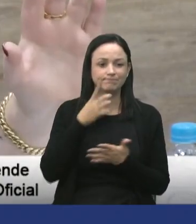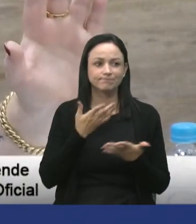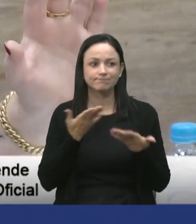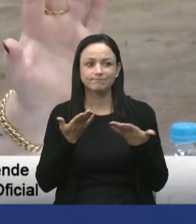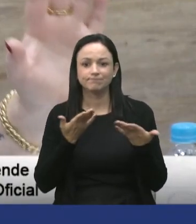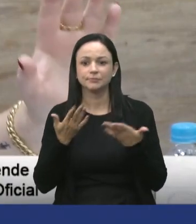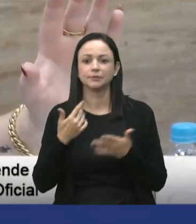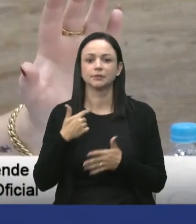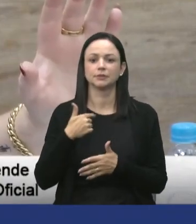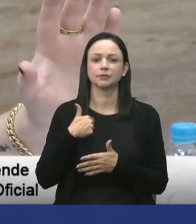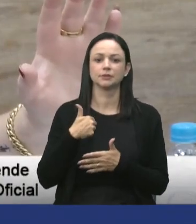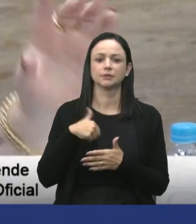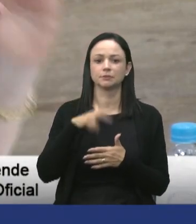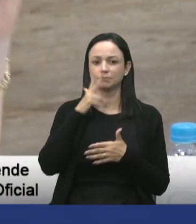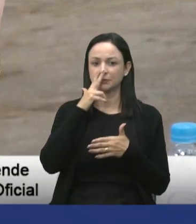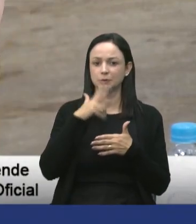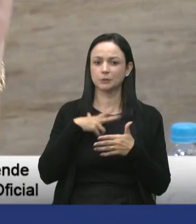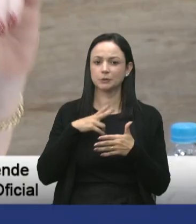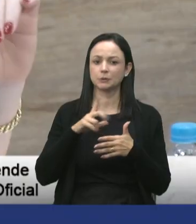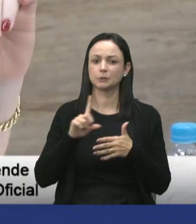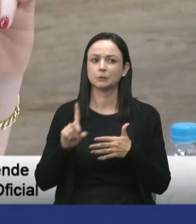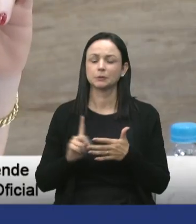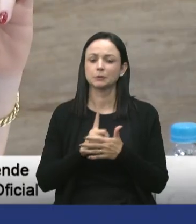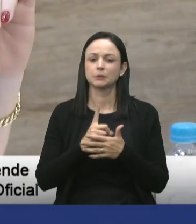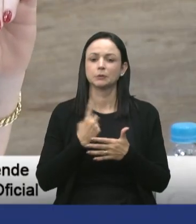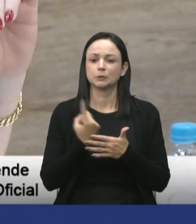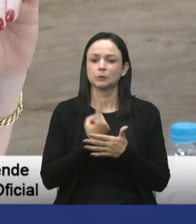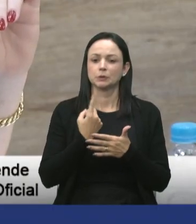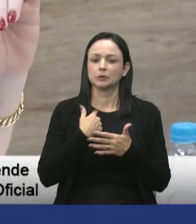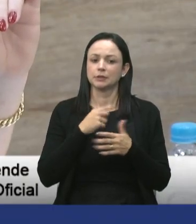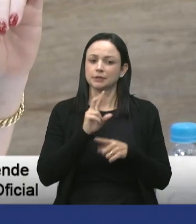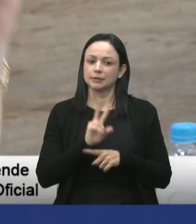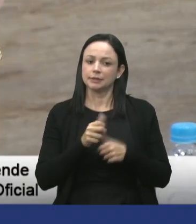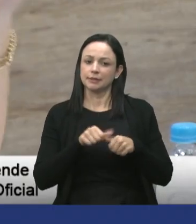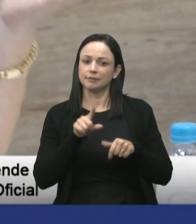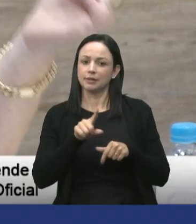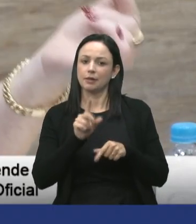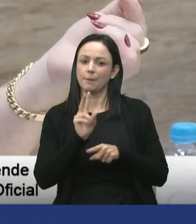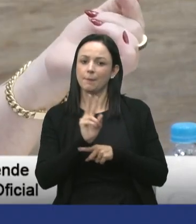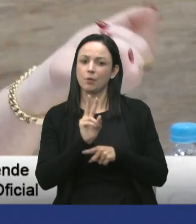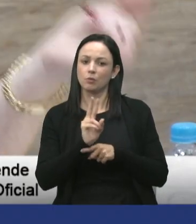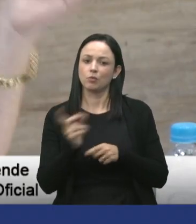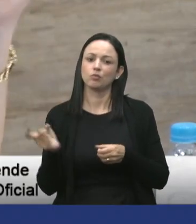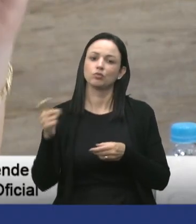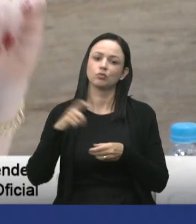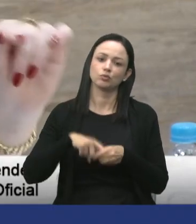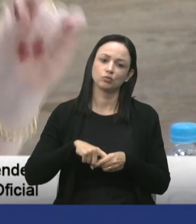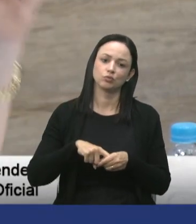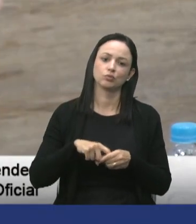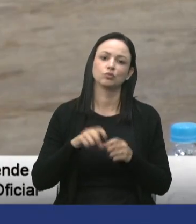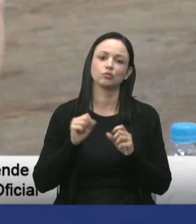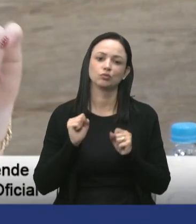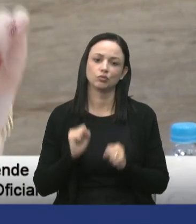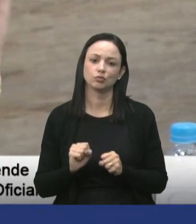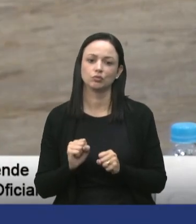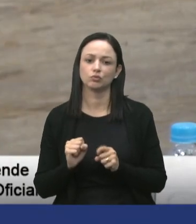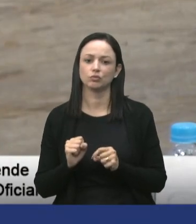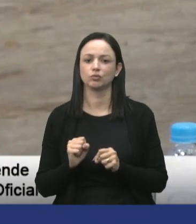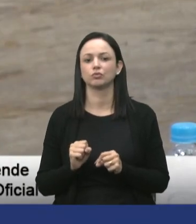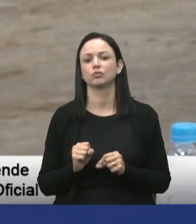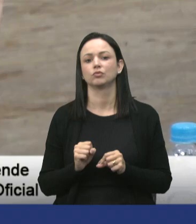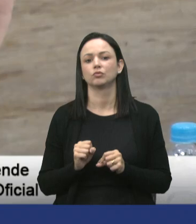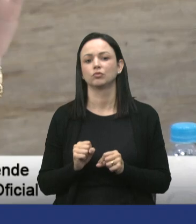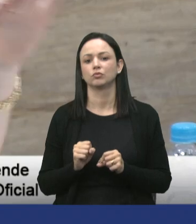ali, no exílio, para me proteger e voltar no momento que poderia